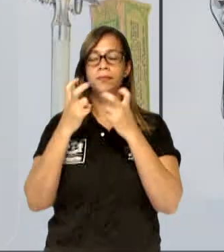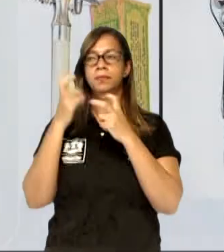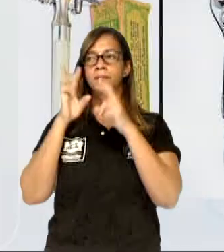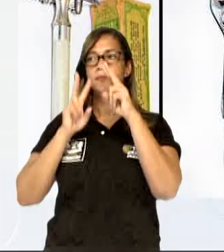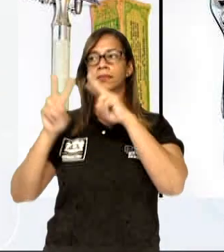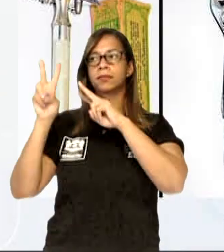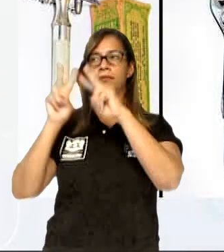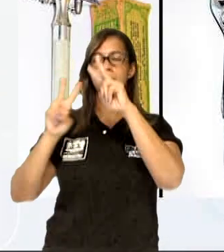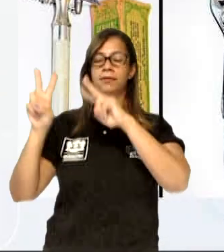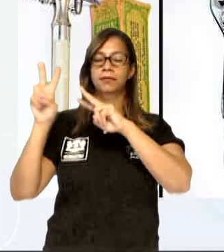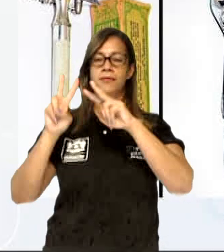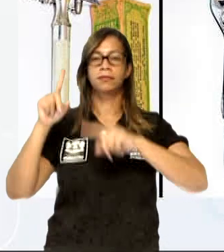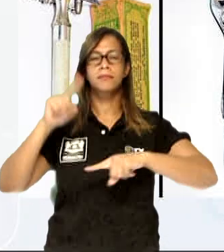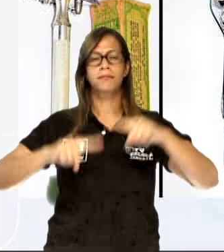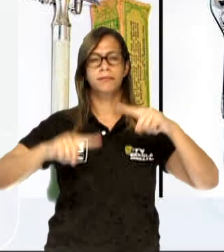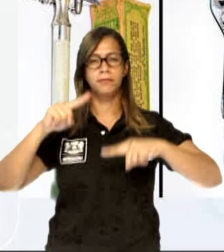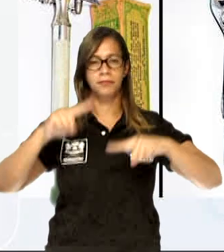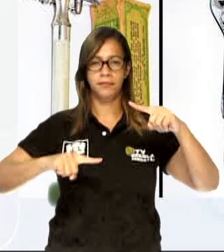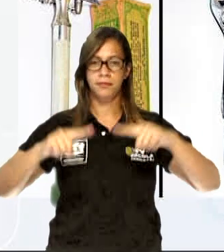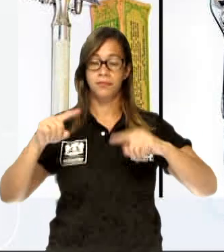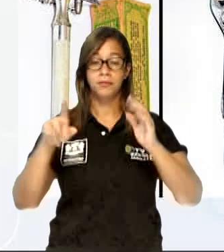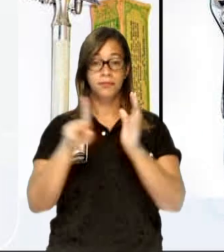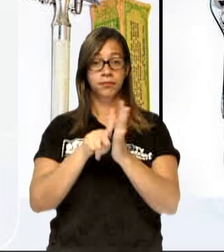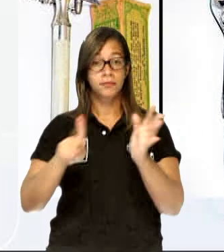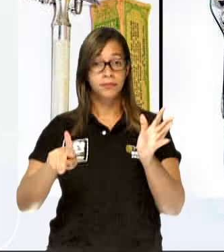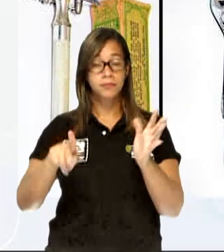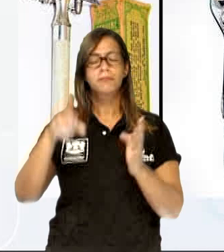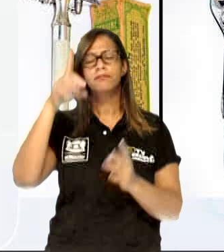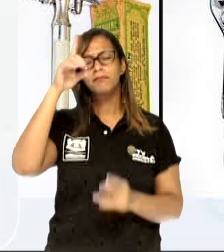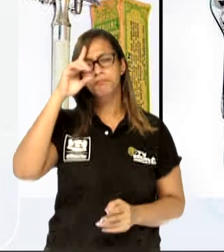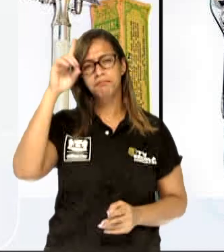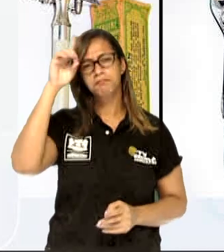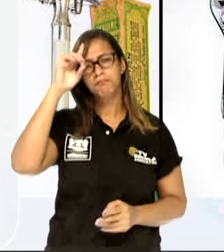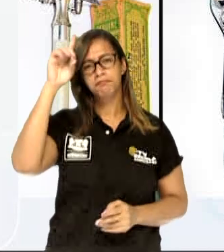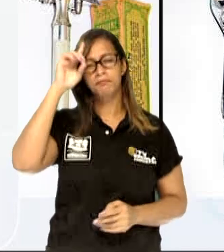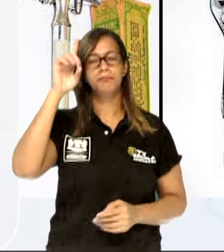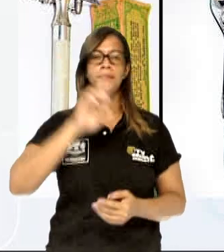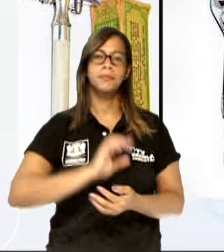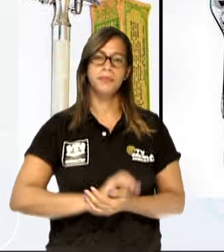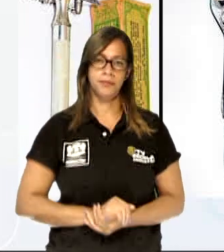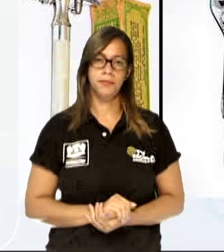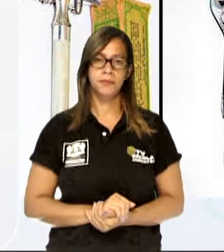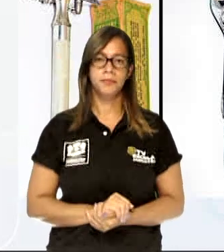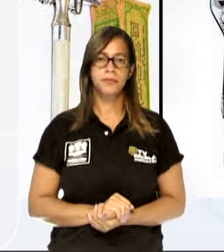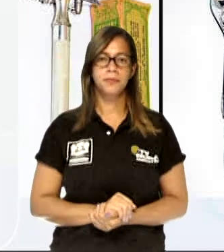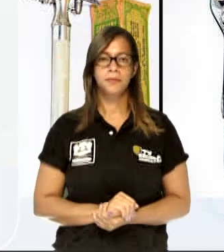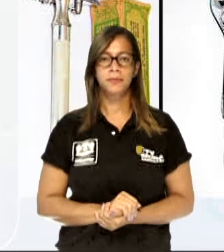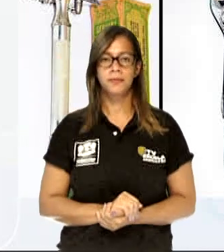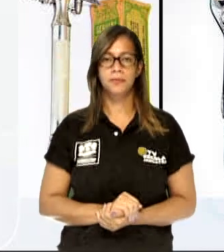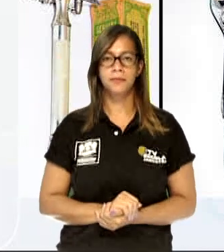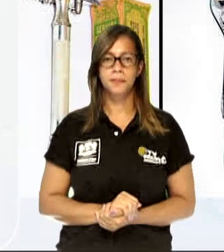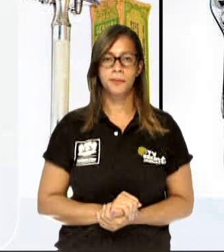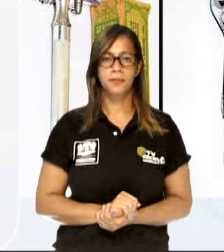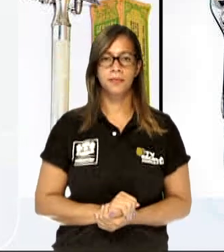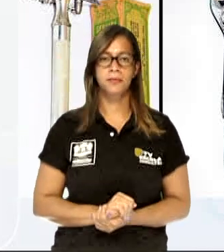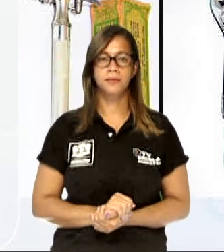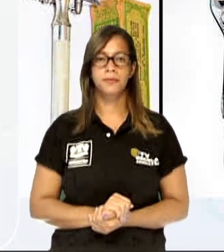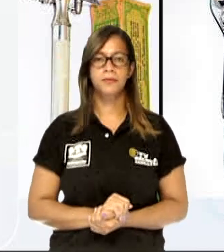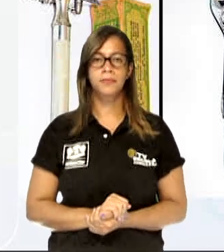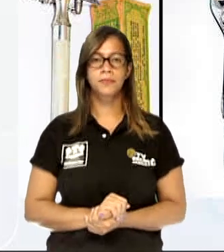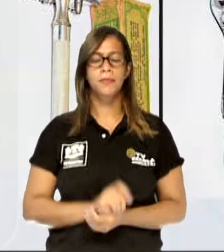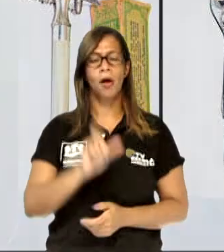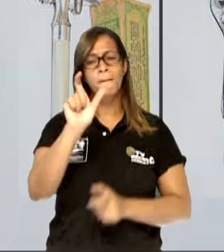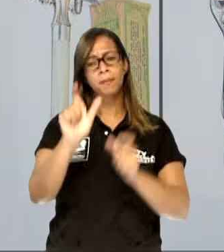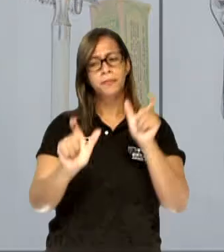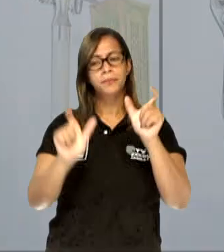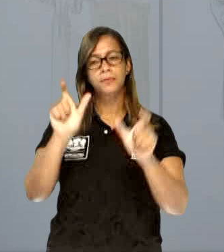Observe esses objetos que fazem parte do nosso cotidiano. Os seres